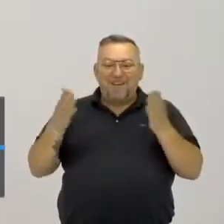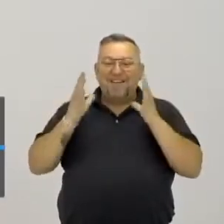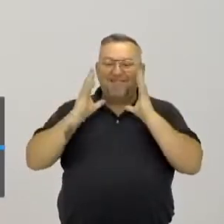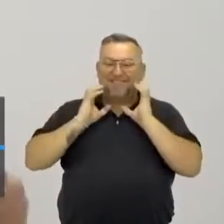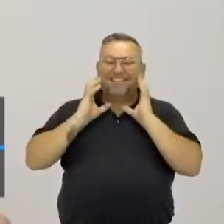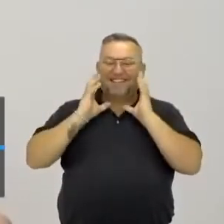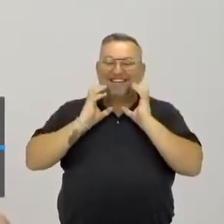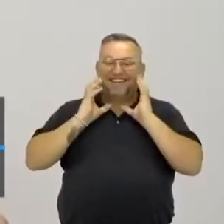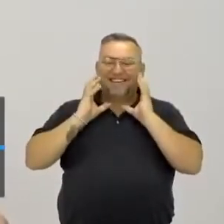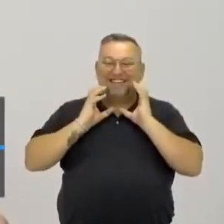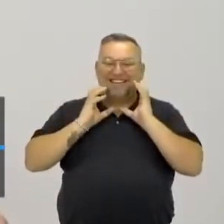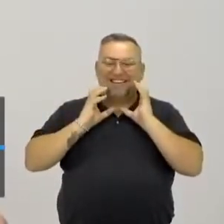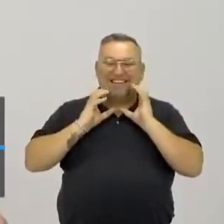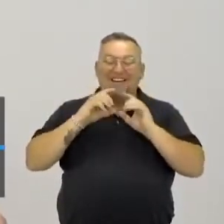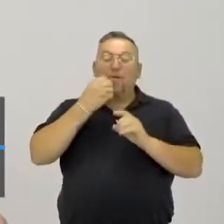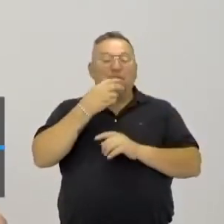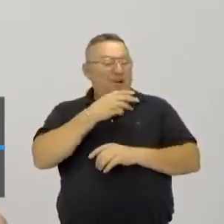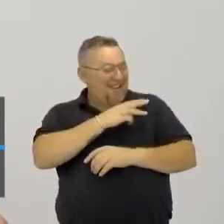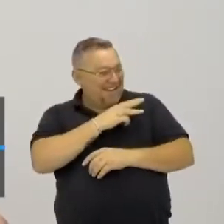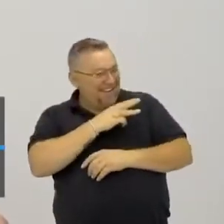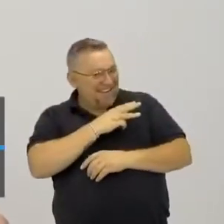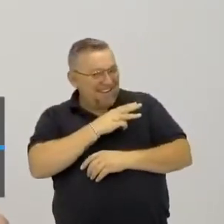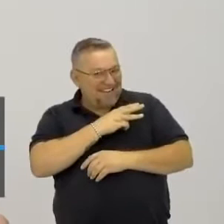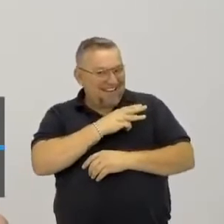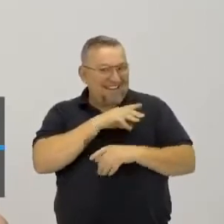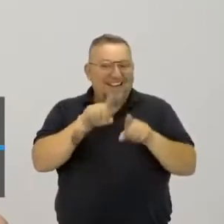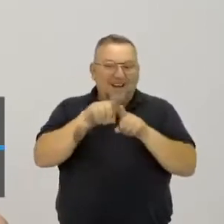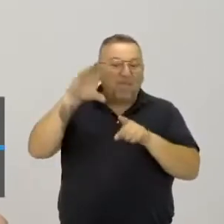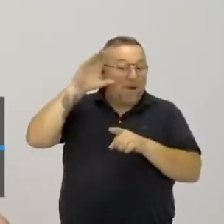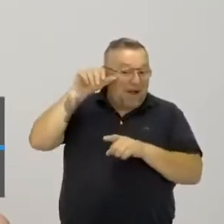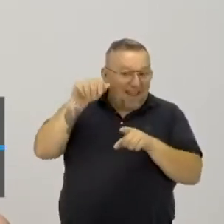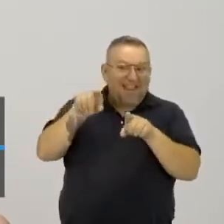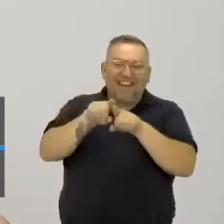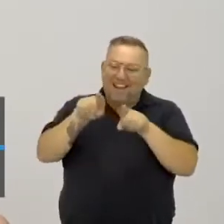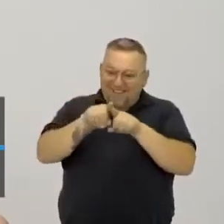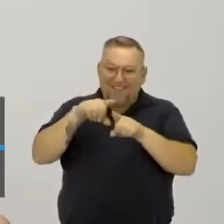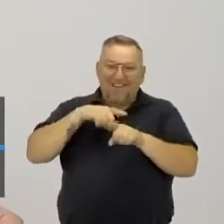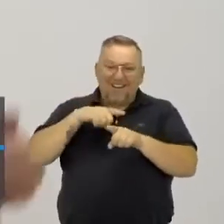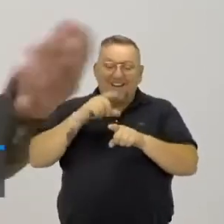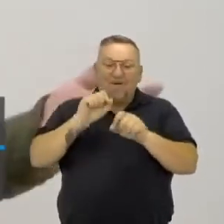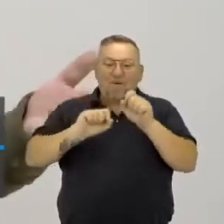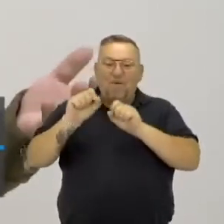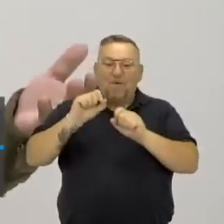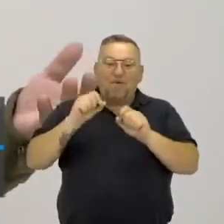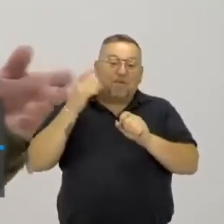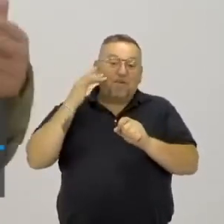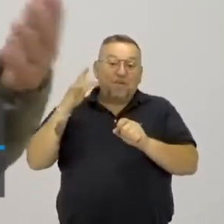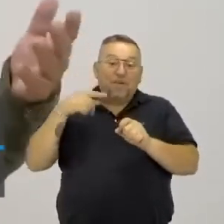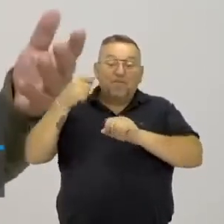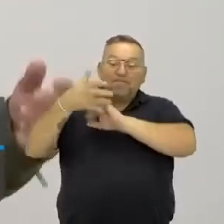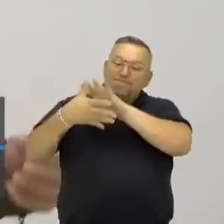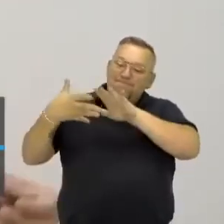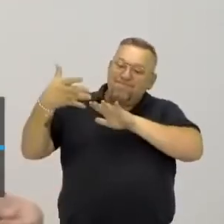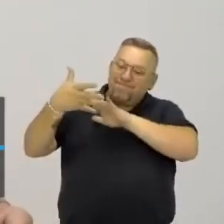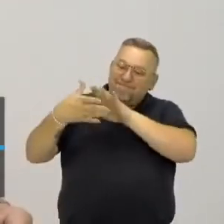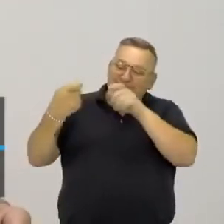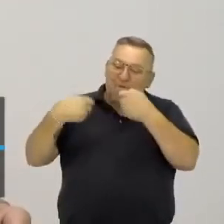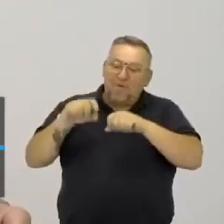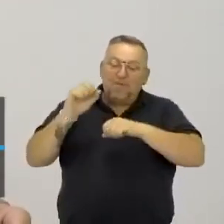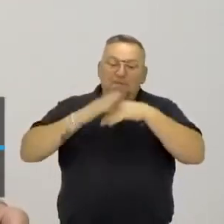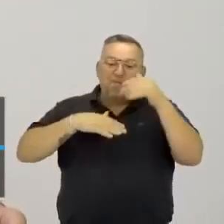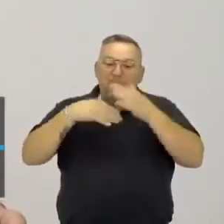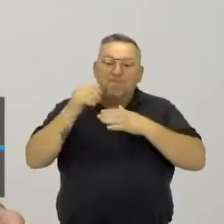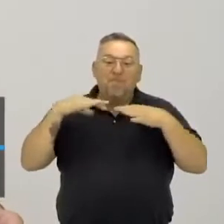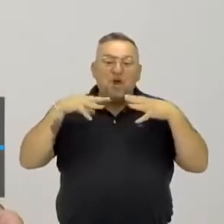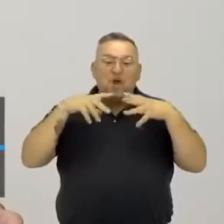meu sinal. Bom dia, Sidney. Bom dia, o André também, que vai estar aqui conosco, falando com quem a gente não sabe falar. Precisamos de todas as